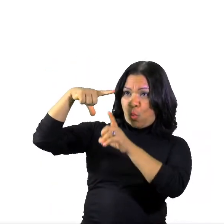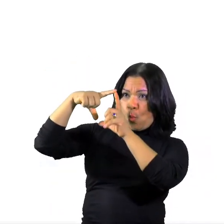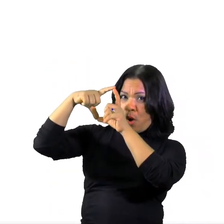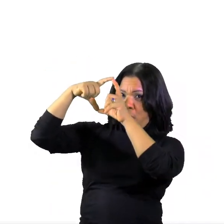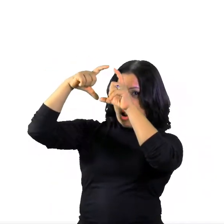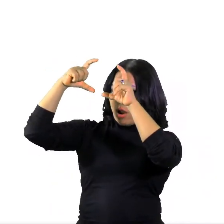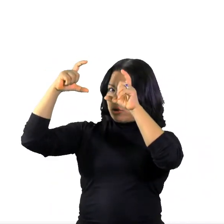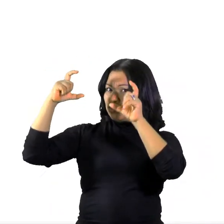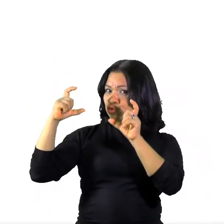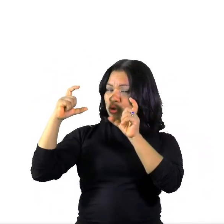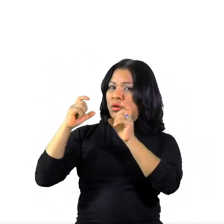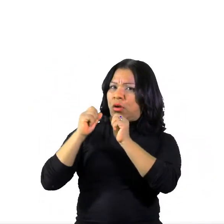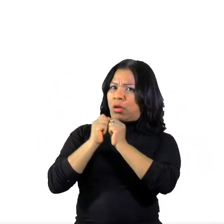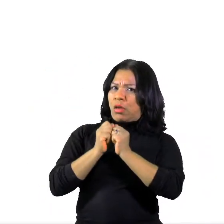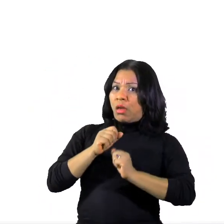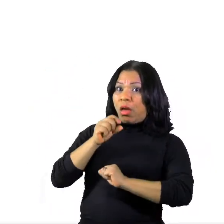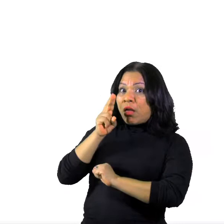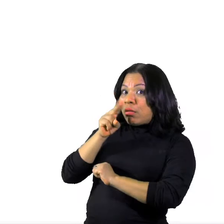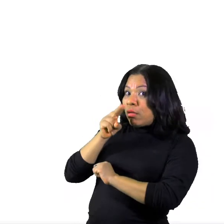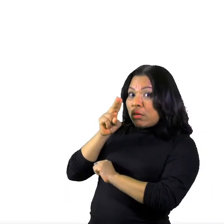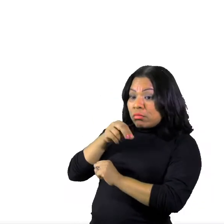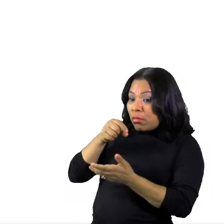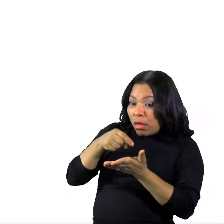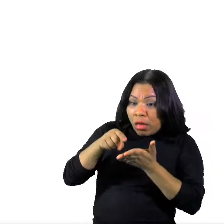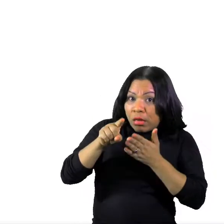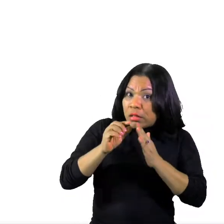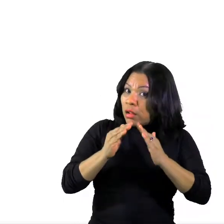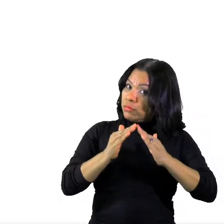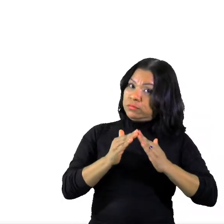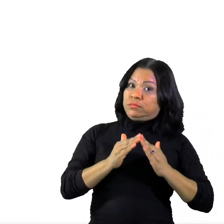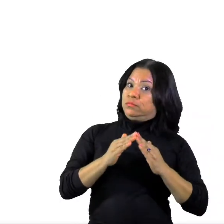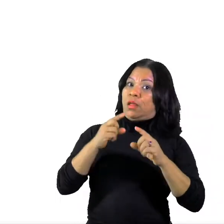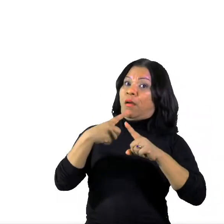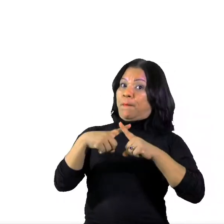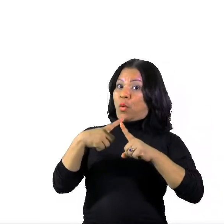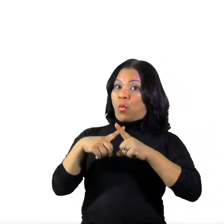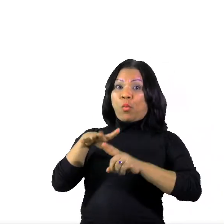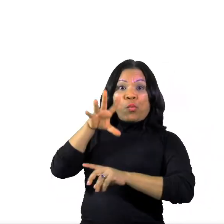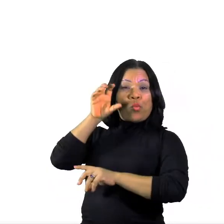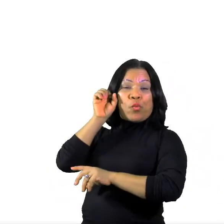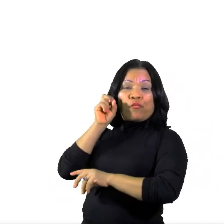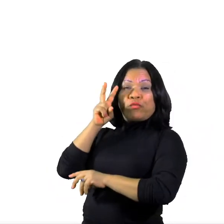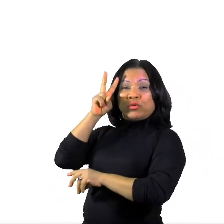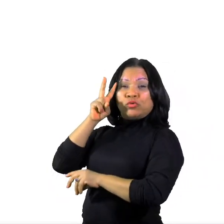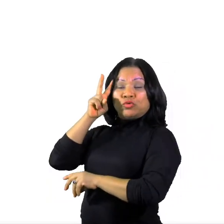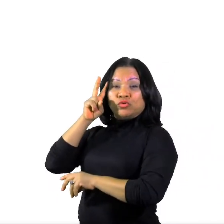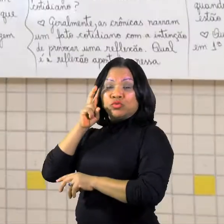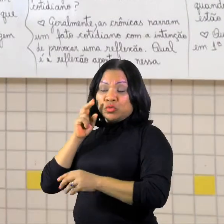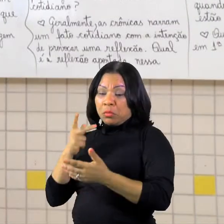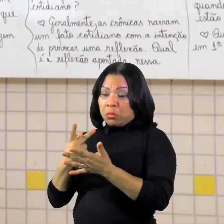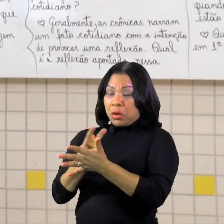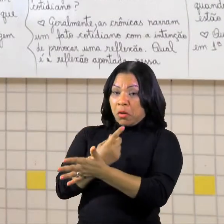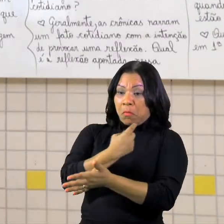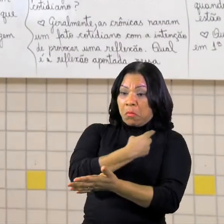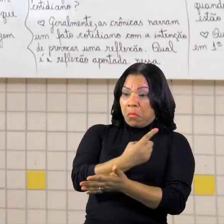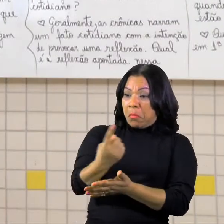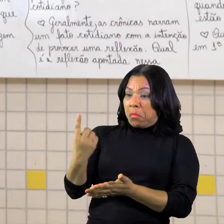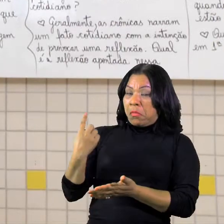pé para fora de casa. Sempre ouvíamos essas histórias que aconteciam ao nosso redor.